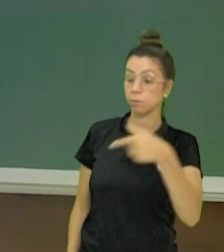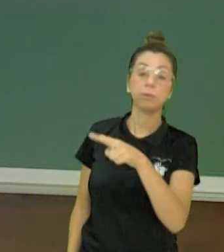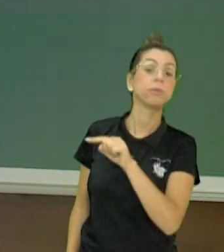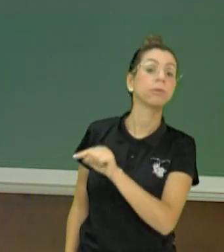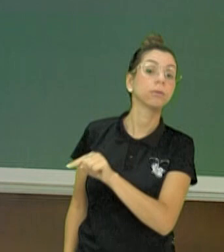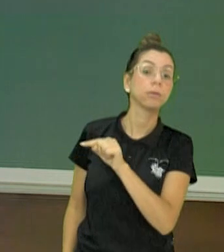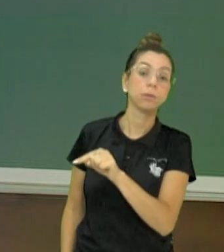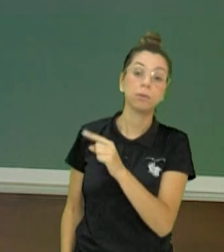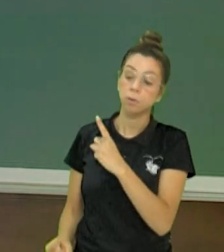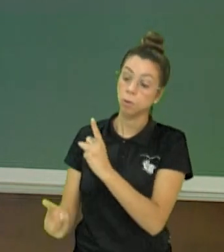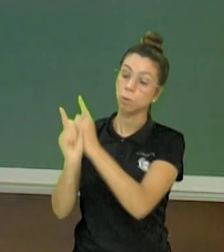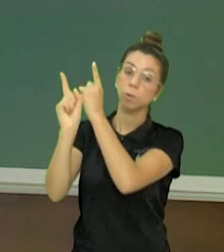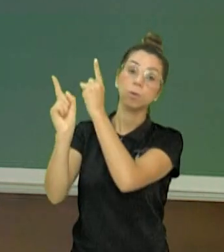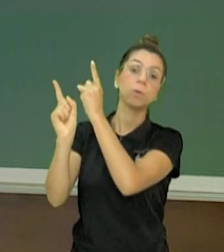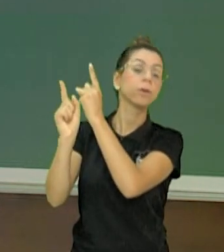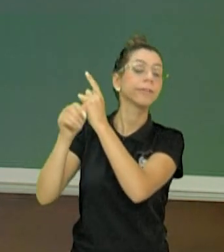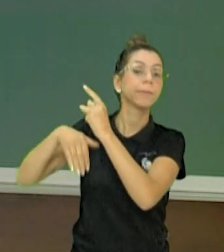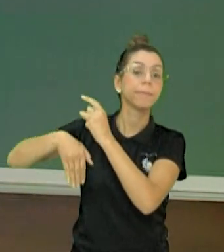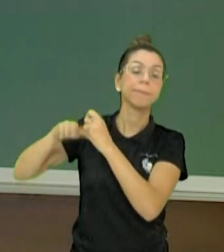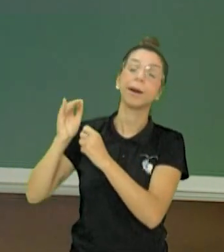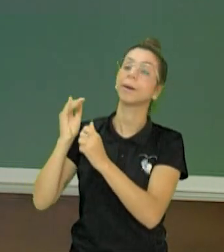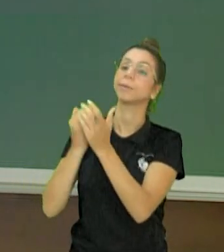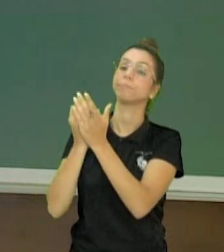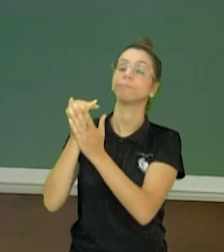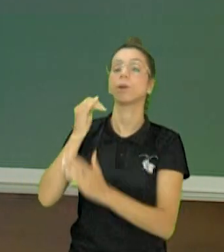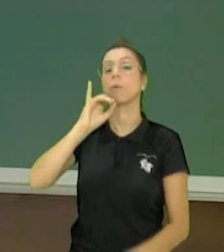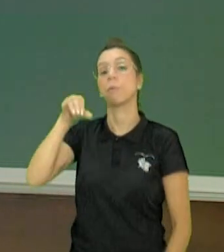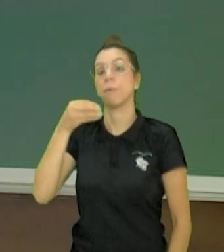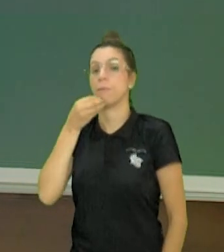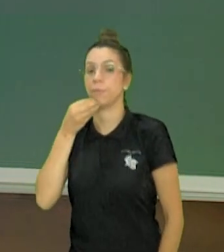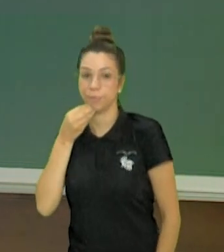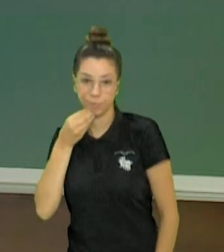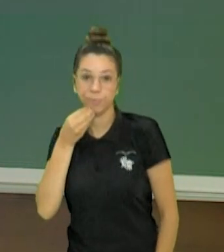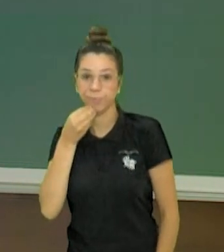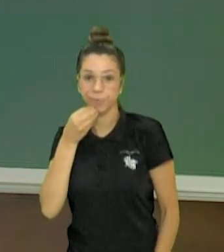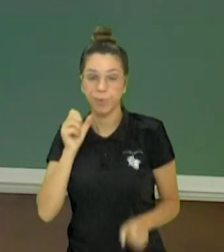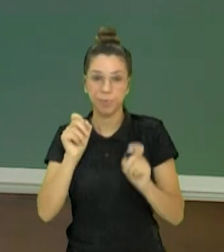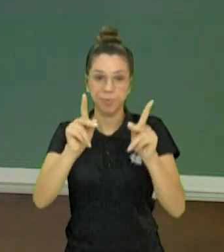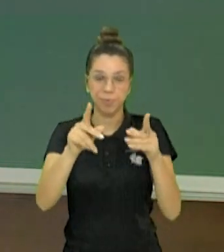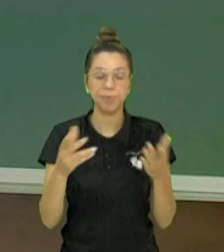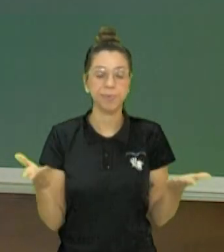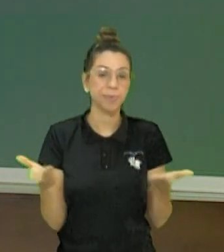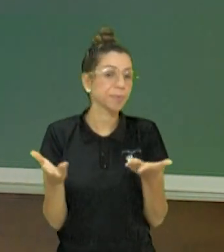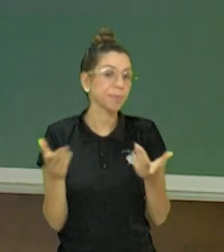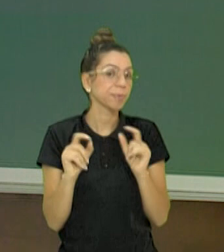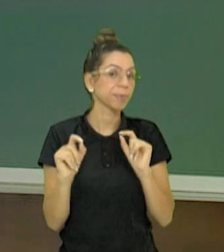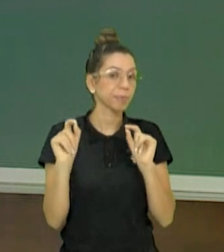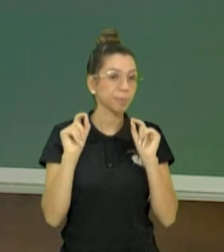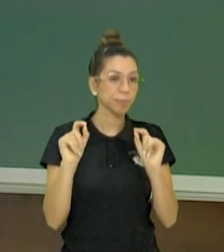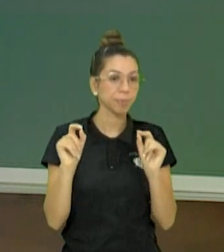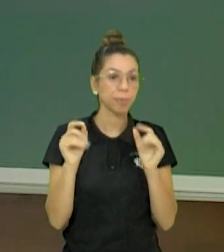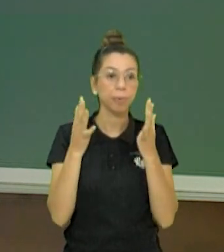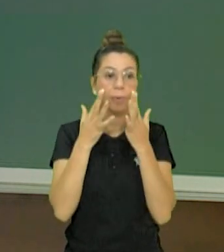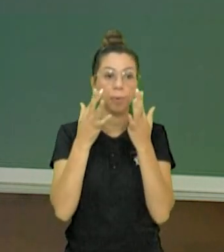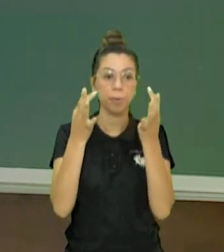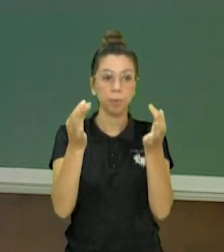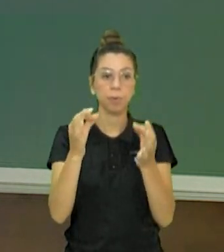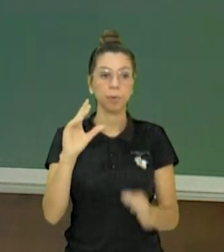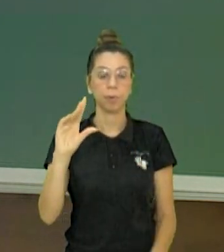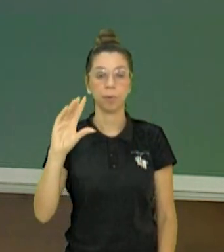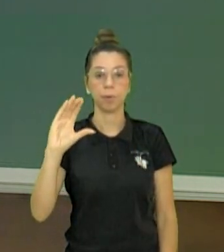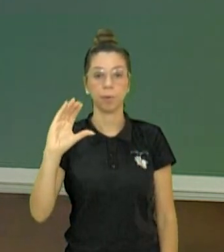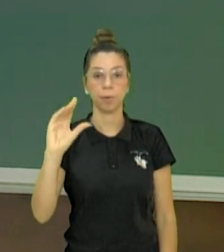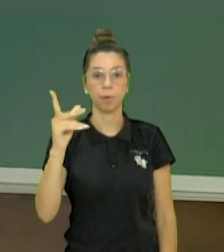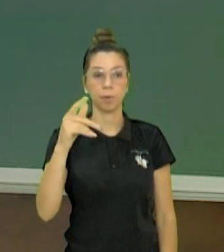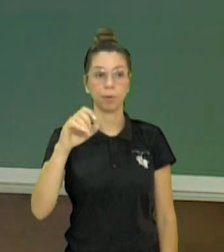cidades, você encontra mais oportunidades. Beleza? Então, olha só. Observem aqui, ó.